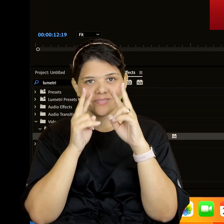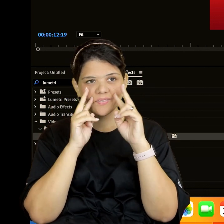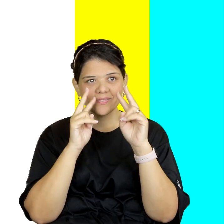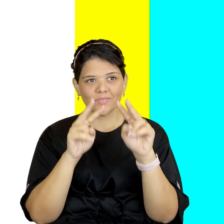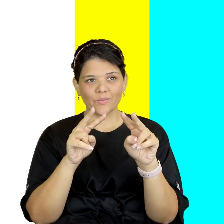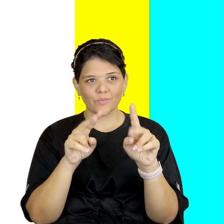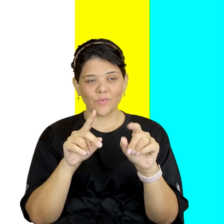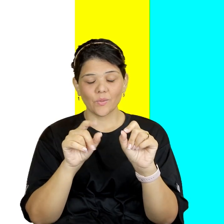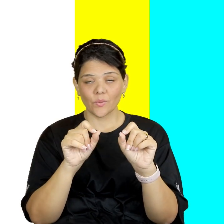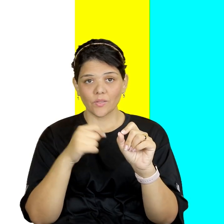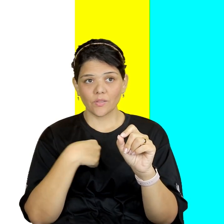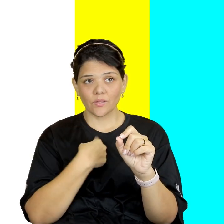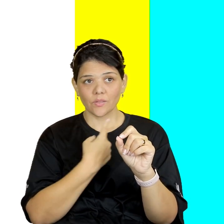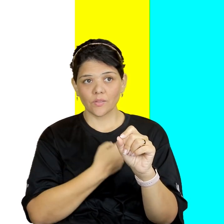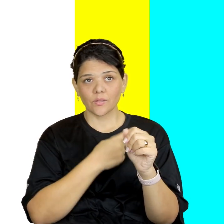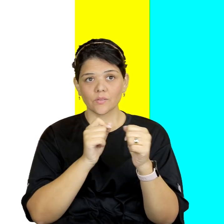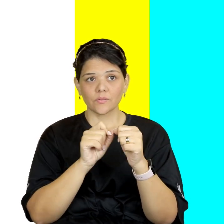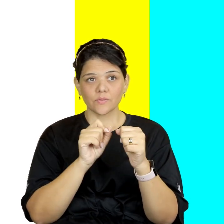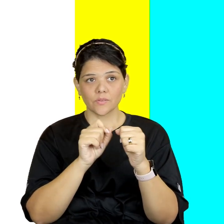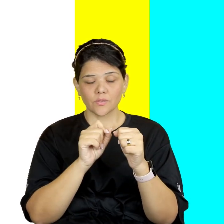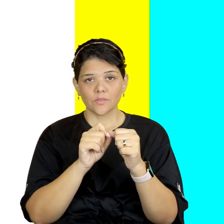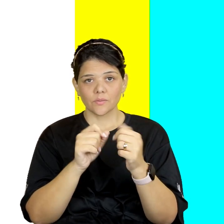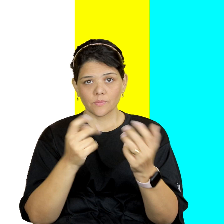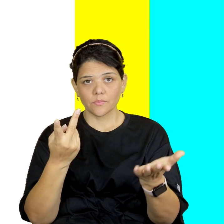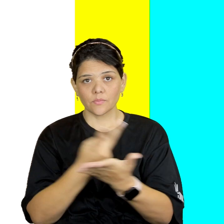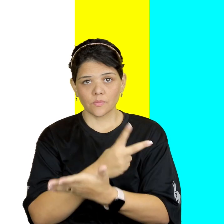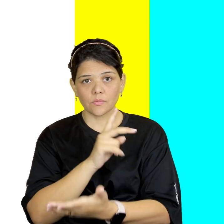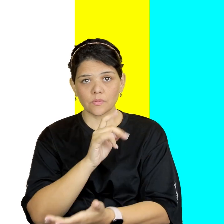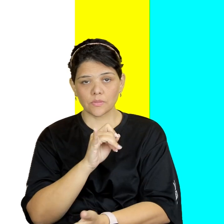isso acontece com frequência?